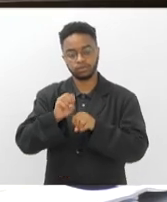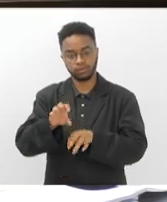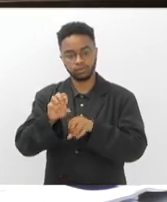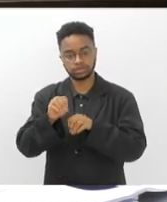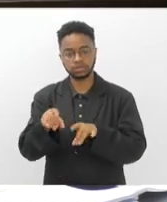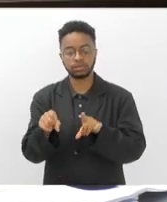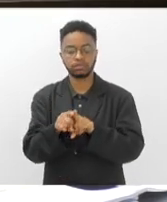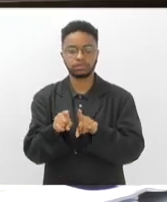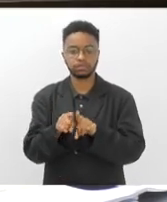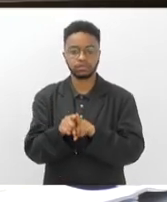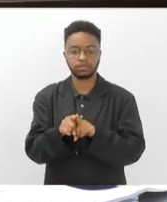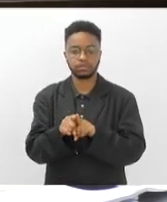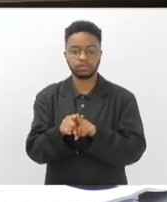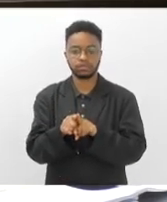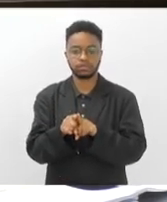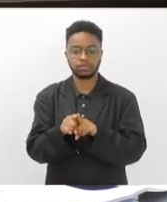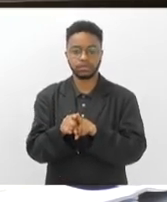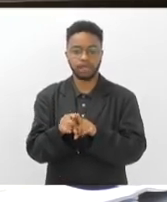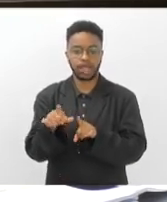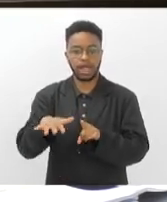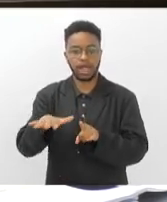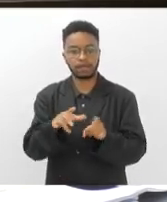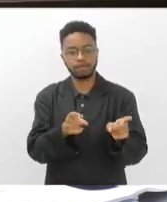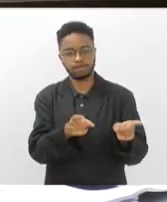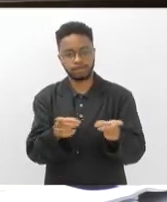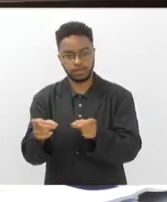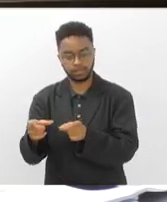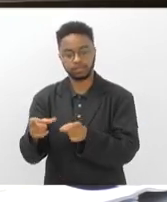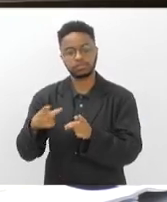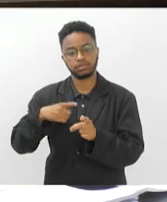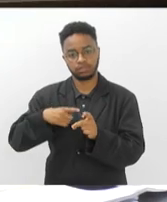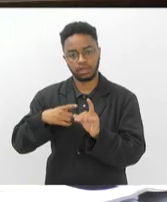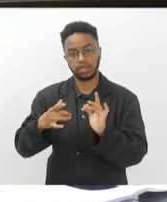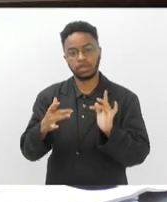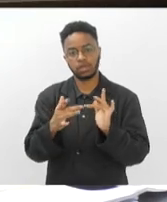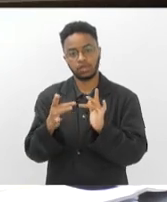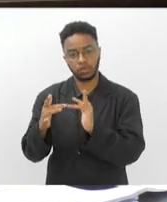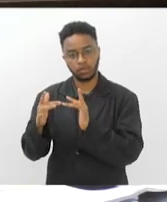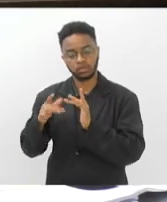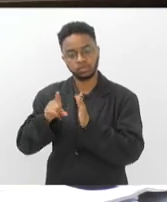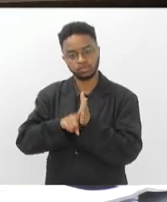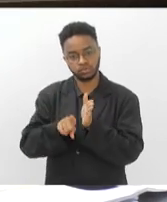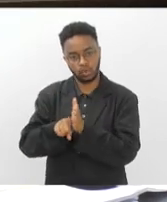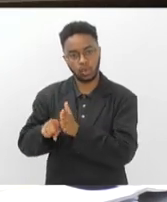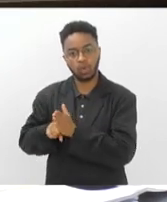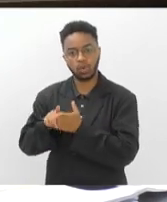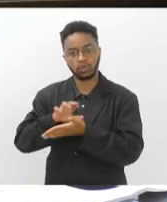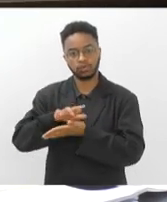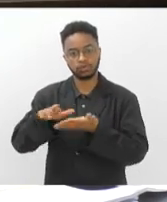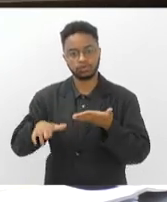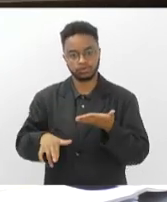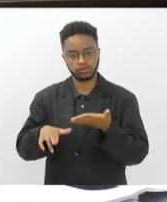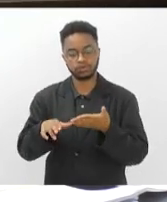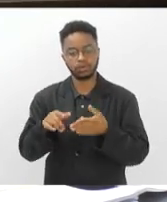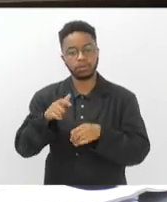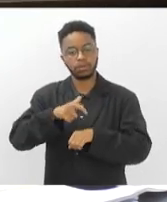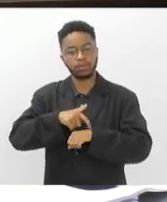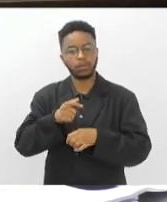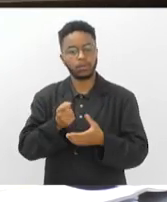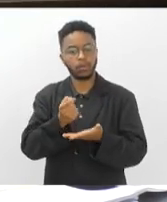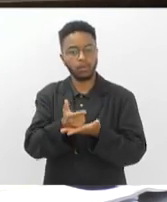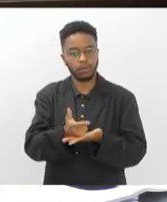educação, inclusive no comércio, eles têm acesso a descontos especiais nas suas compras, no